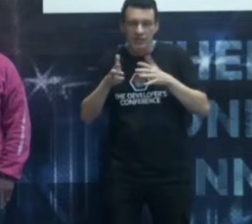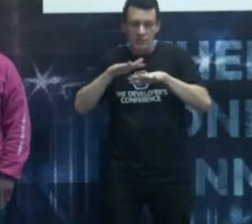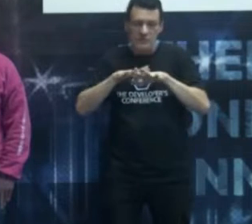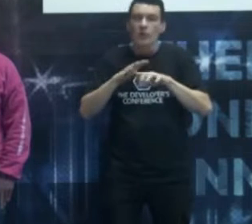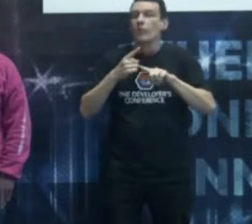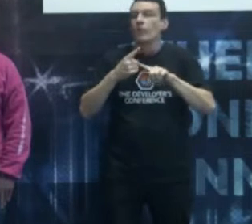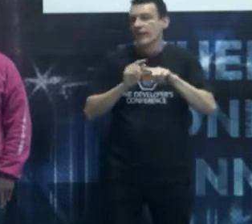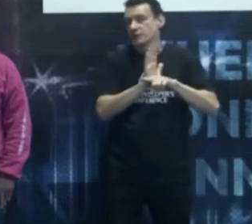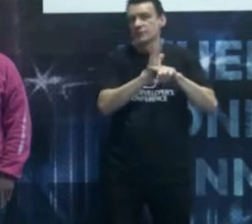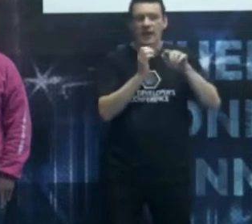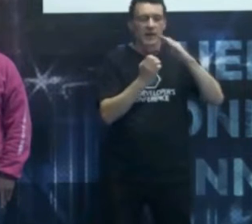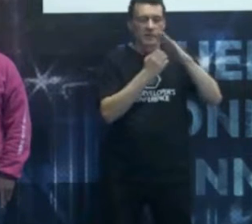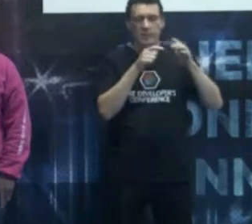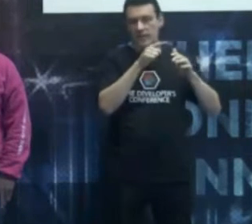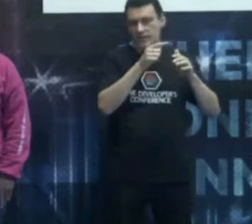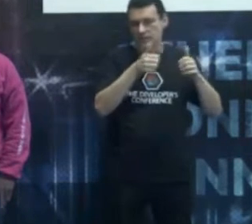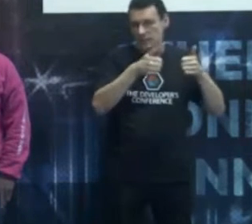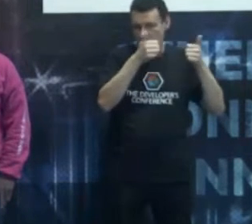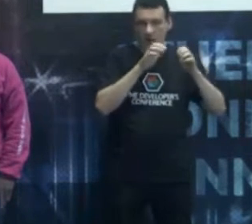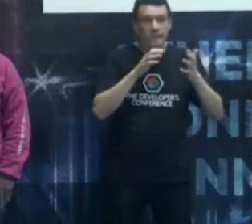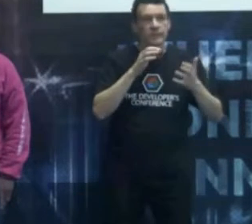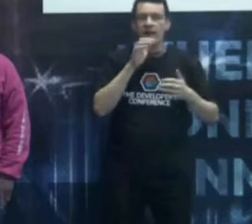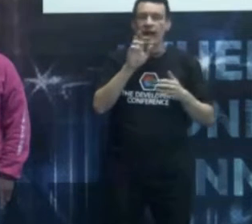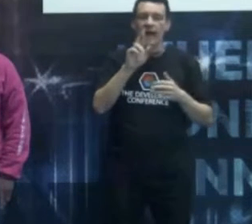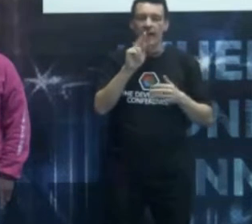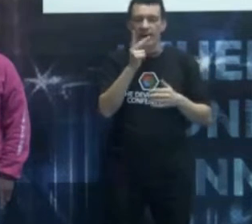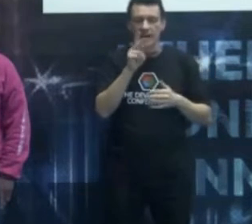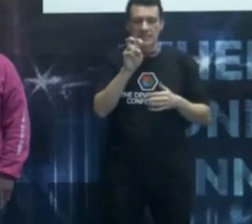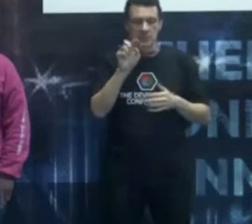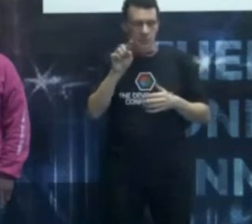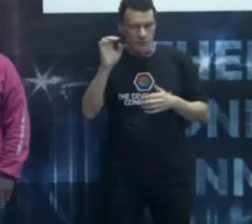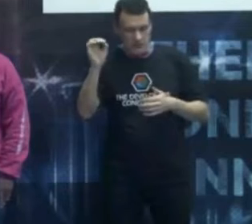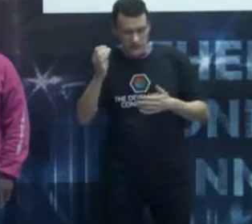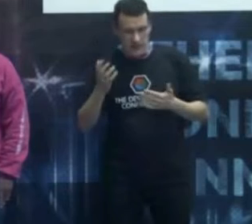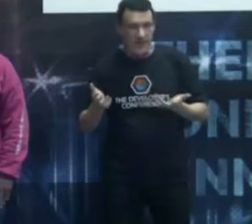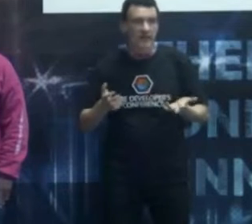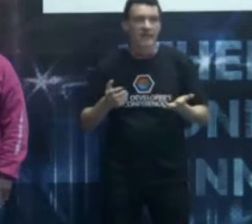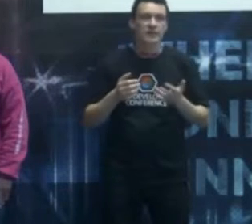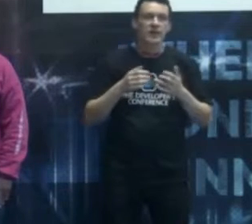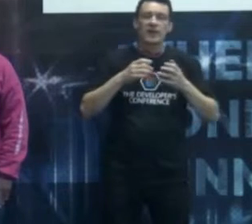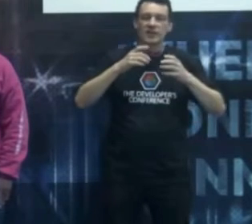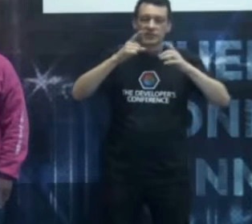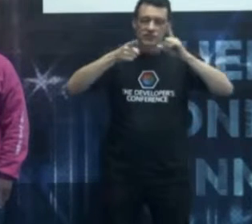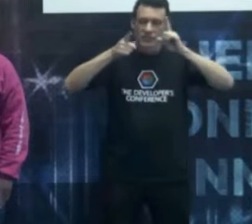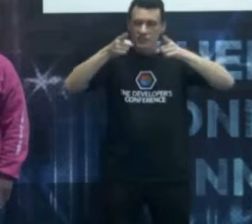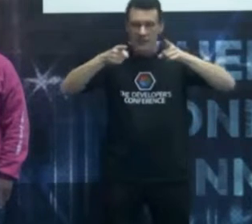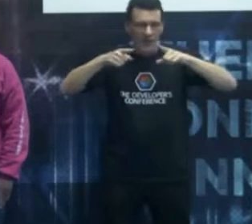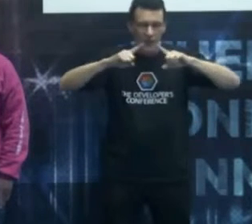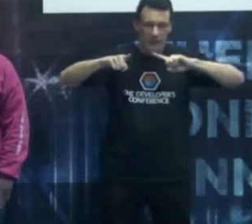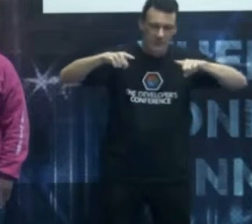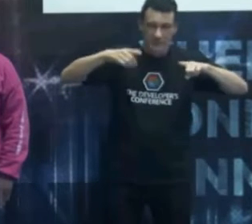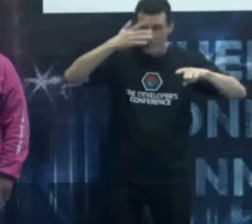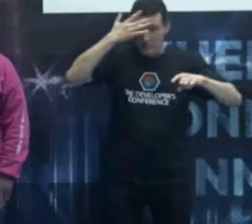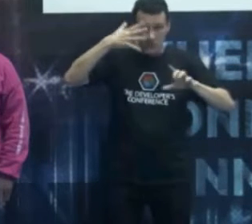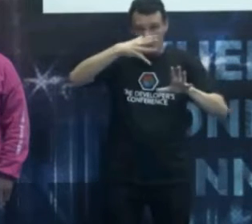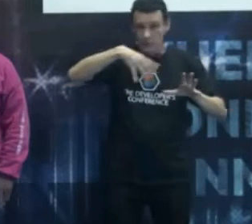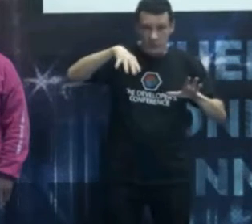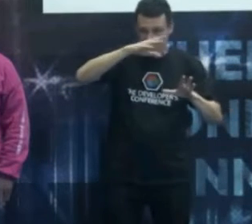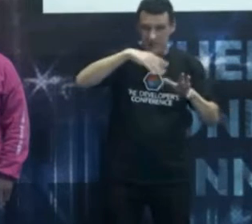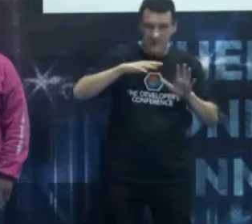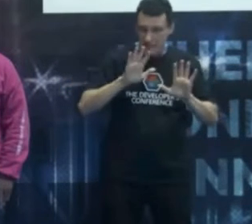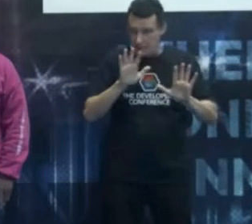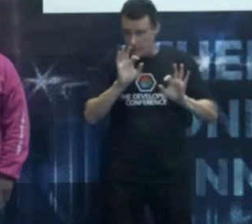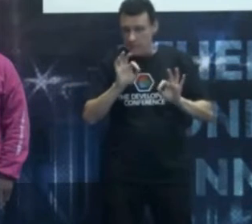gente está falando de RH 5.0, né, de gestão de pessoas moderno, a gente está falando de